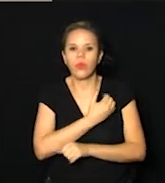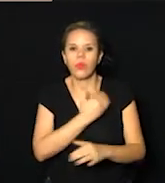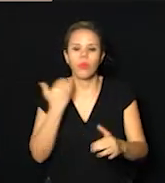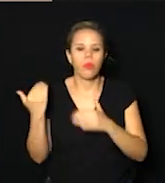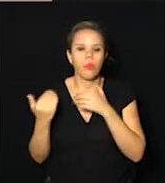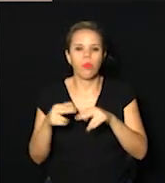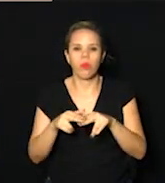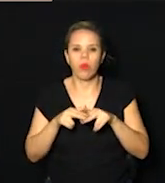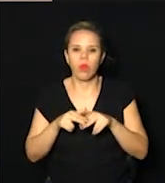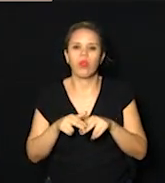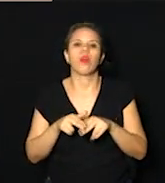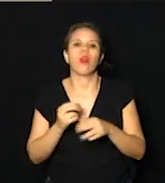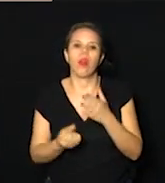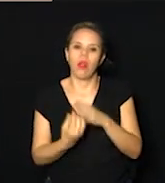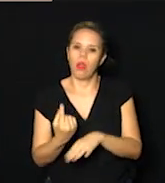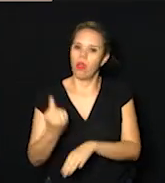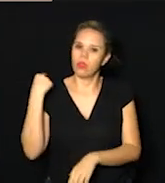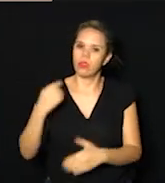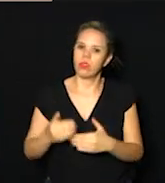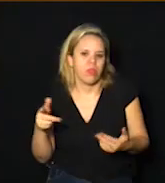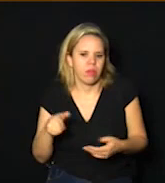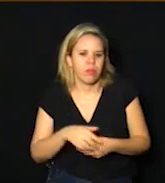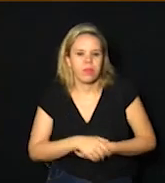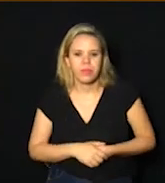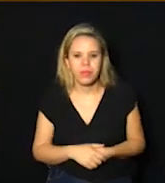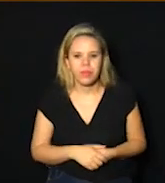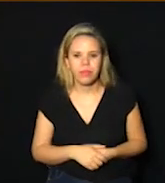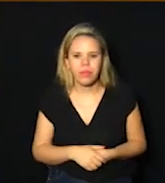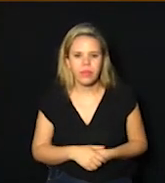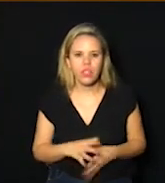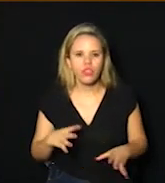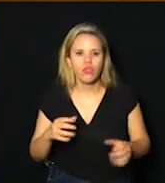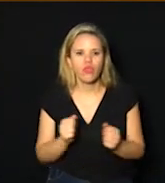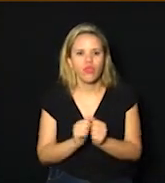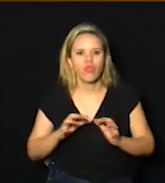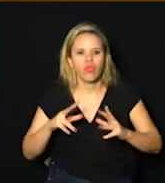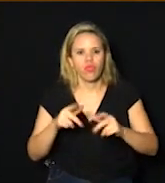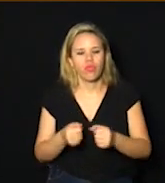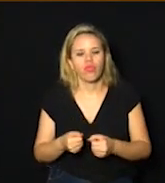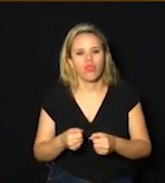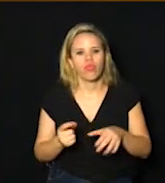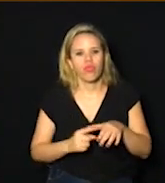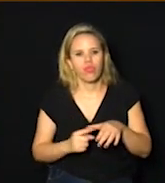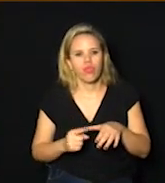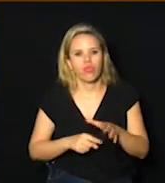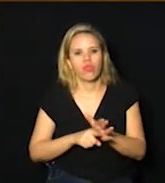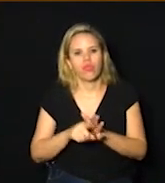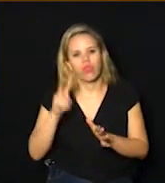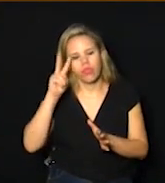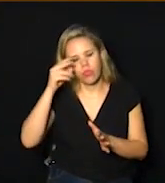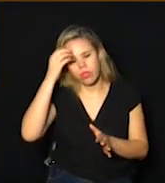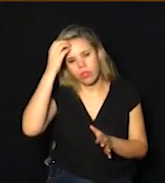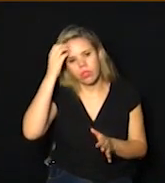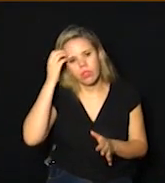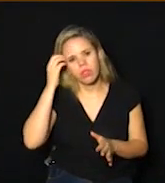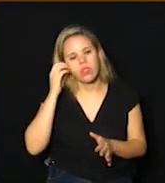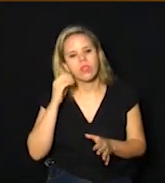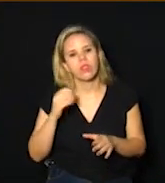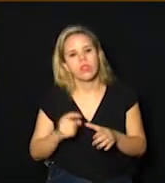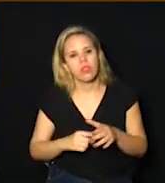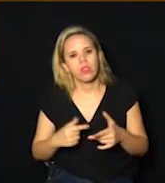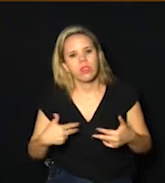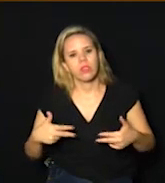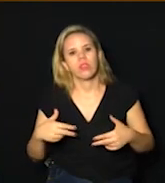já acontecidas antes desse período. Junta todos os dados clínicos, de história, de exame clínico,